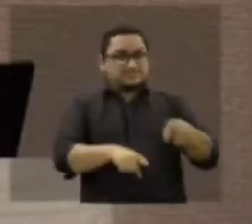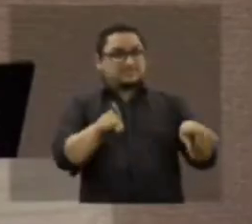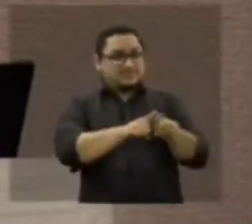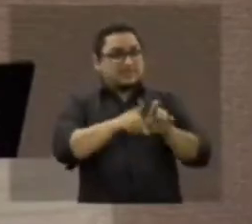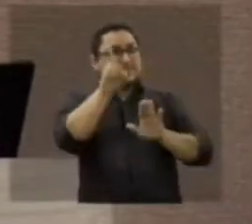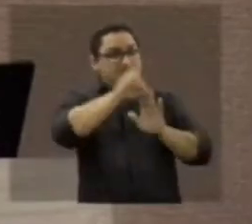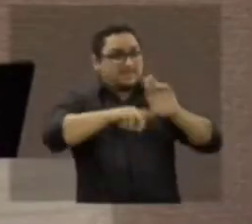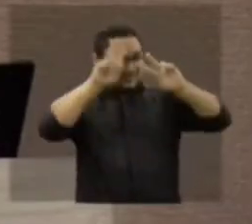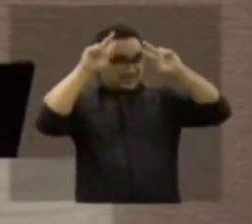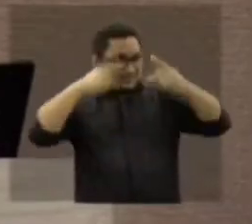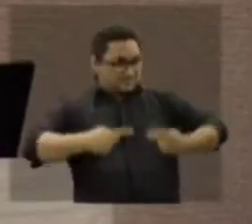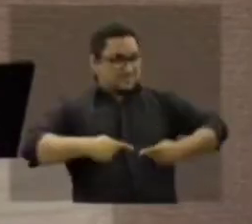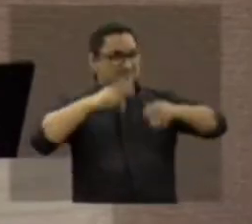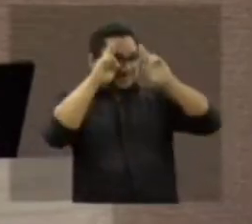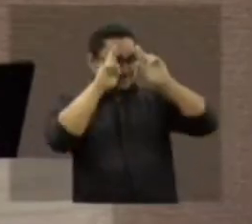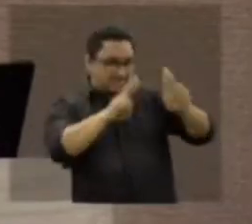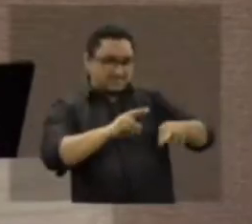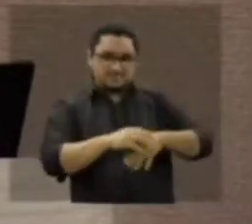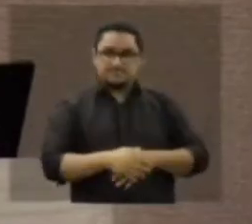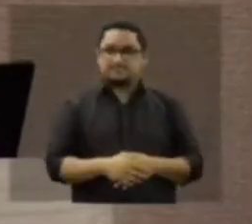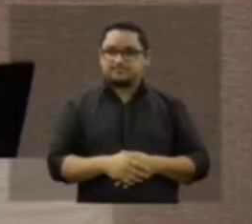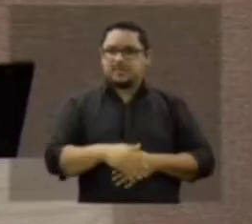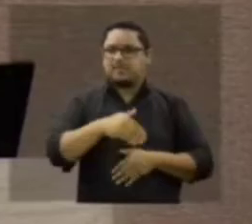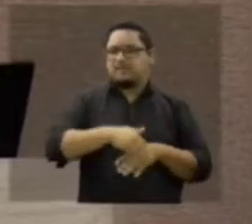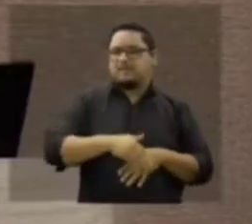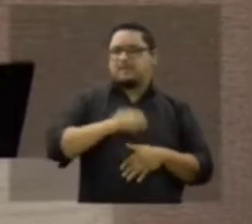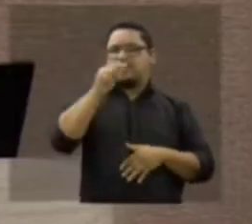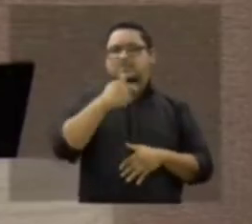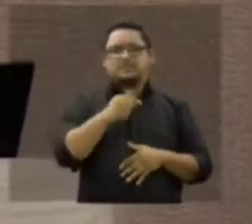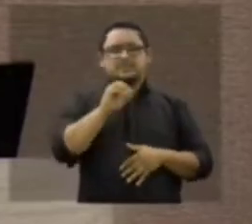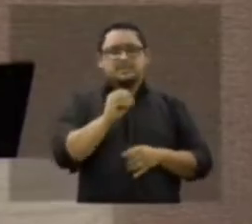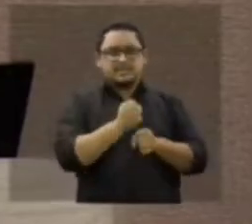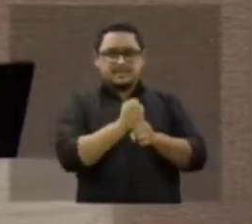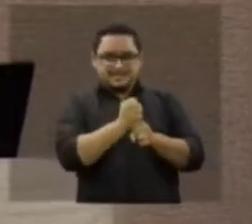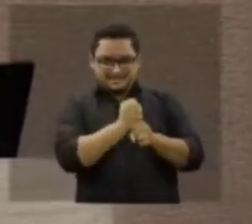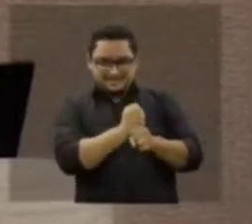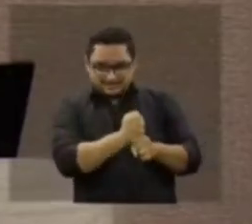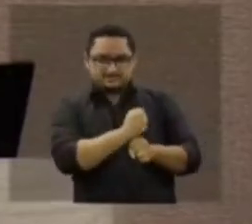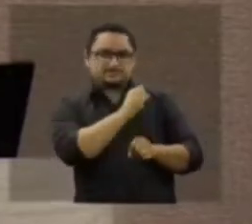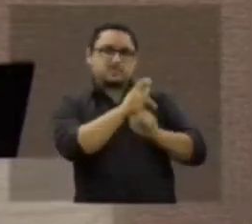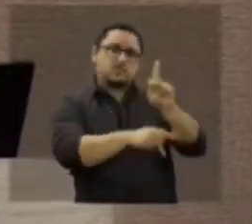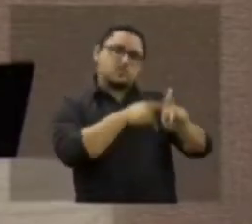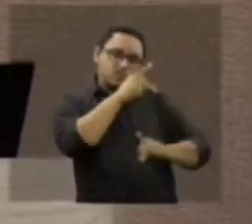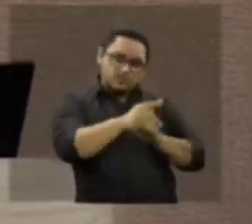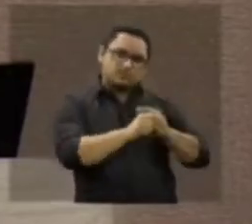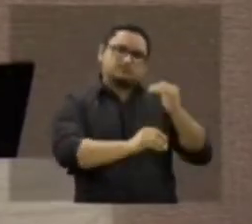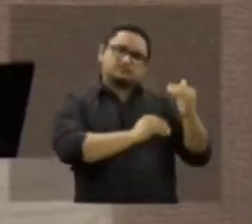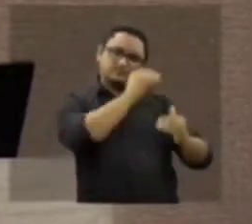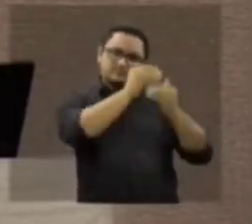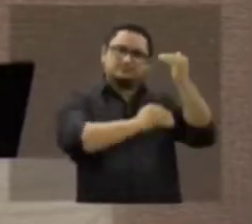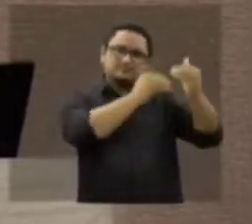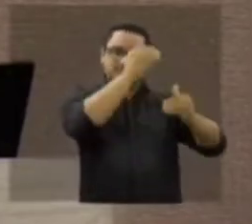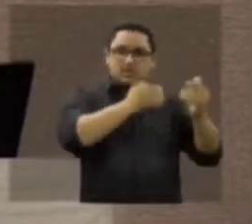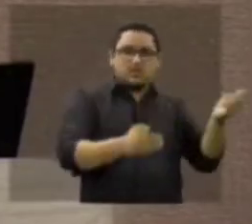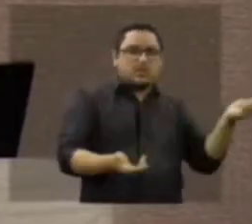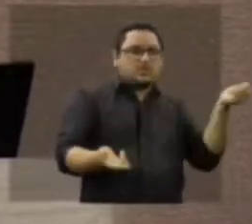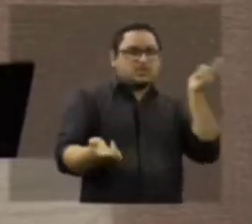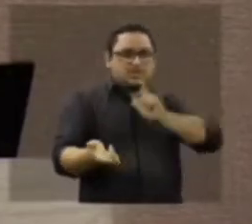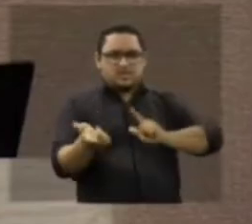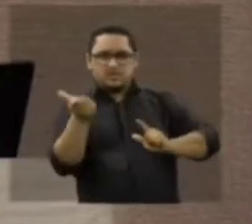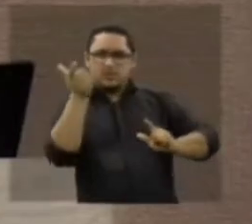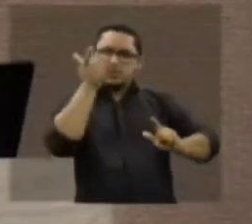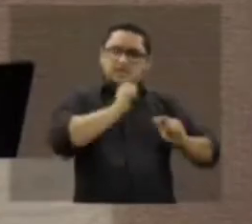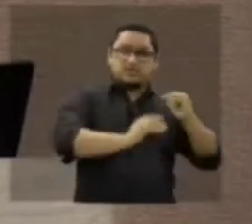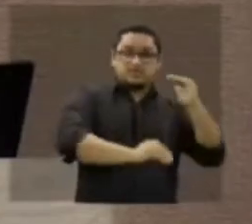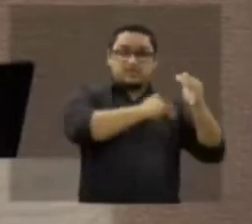respeitados ao longo de mais de sete décadas a nação floresceu em meio a desafios conquistando feitos notáveis